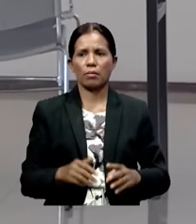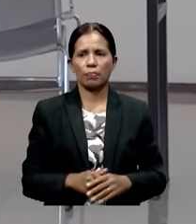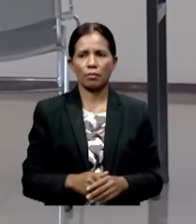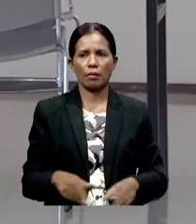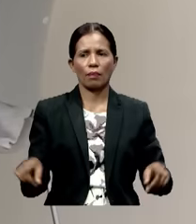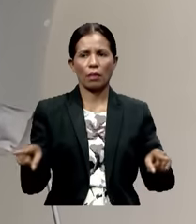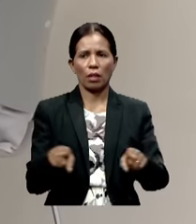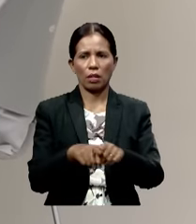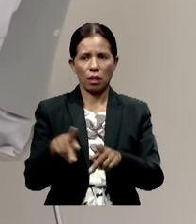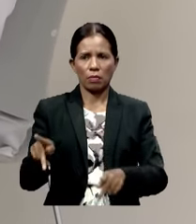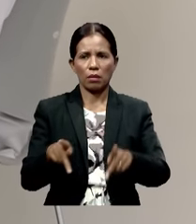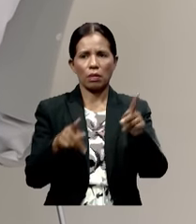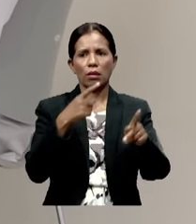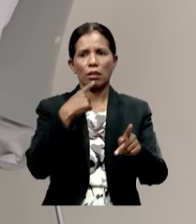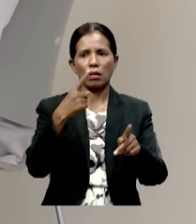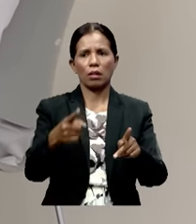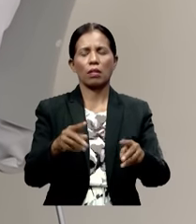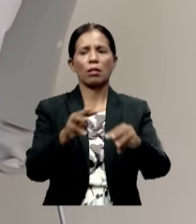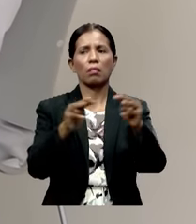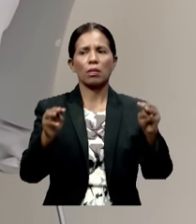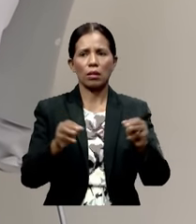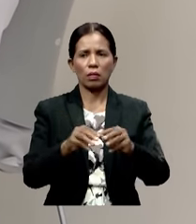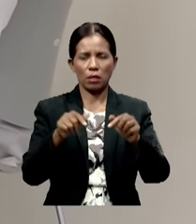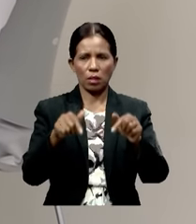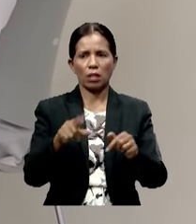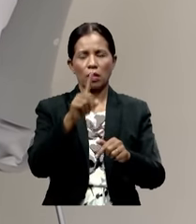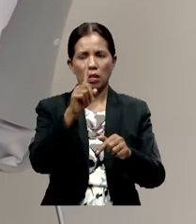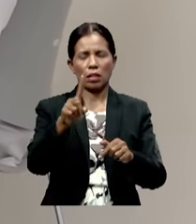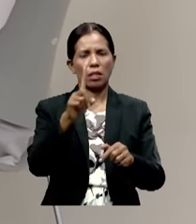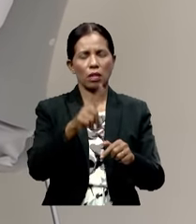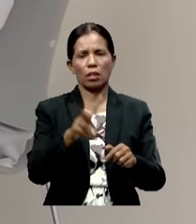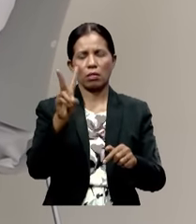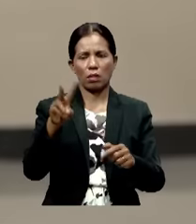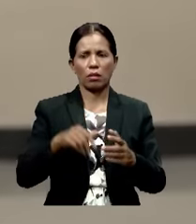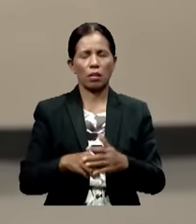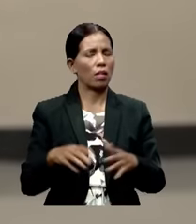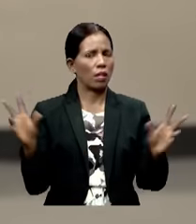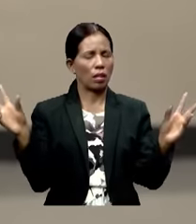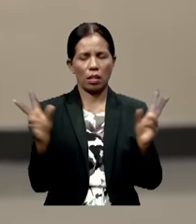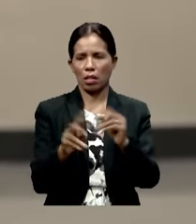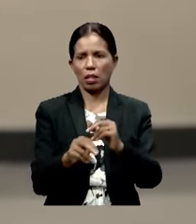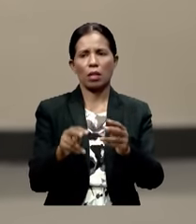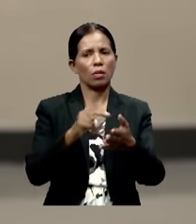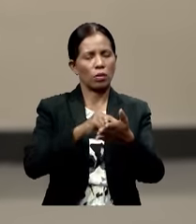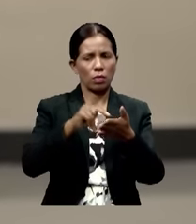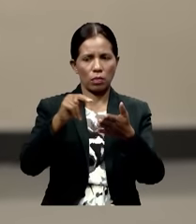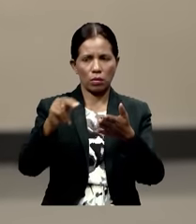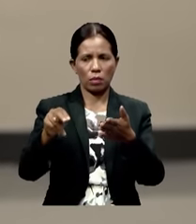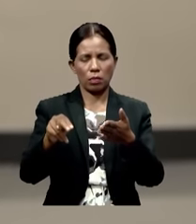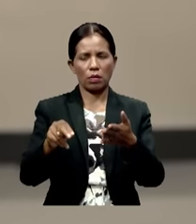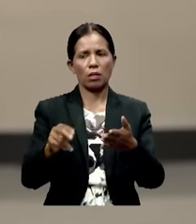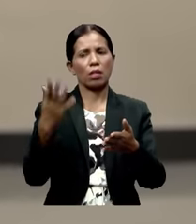hanesan public balo hatete di anasan oh municipi dane ida de di dane rua de lá é número nebe maca